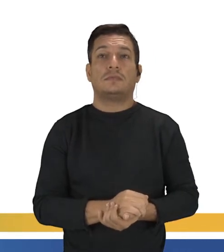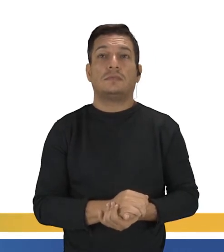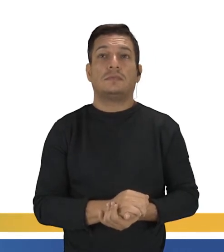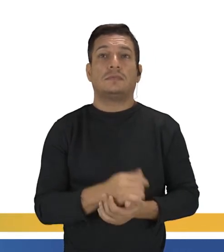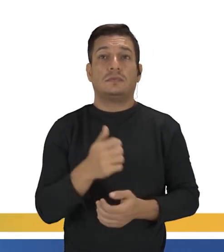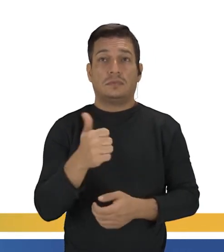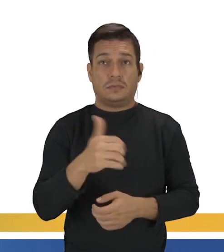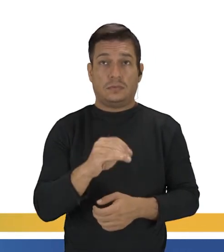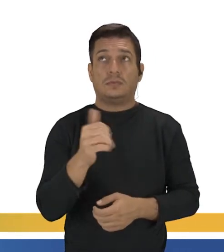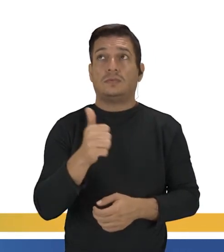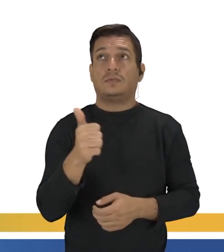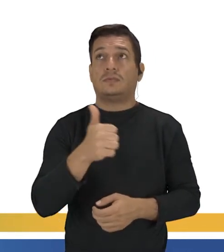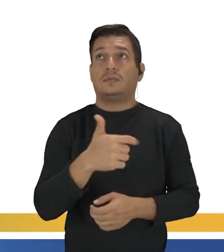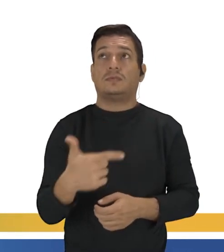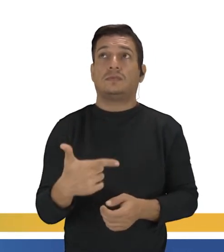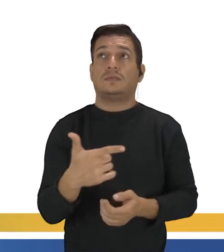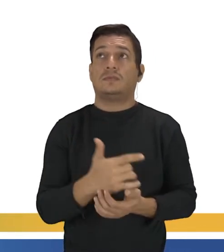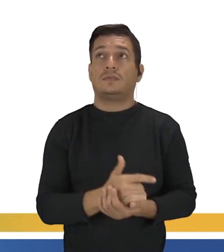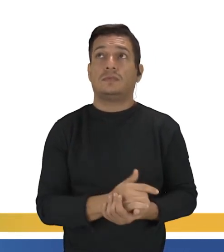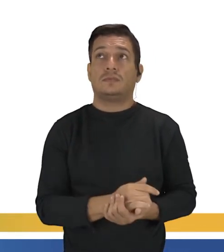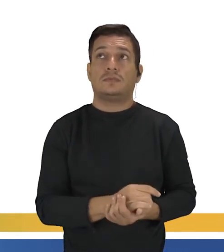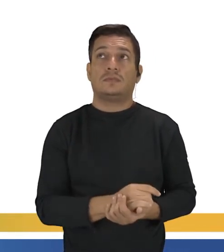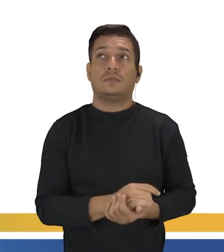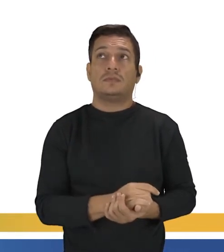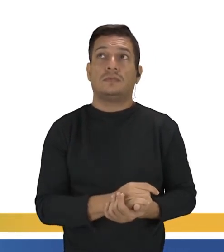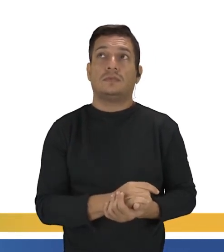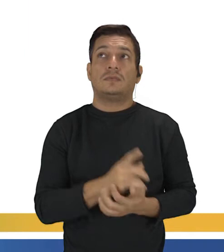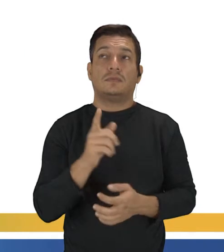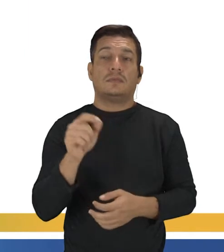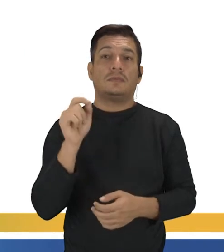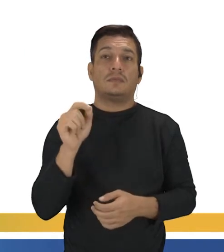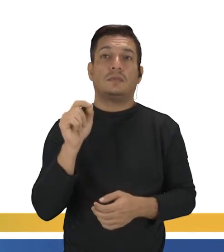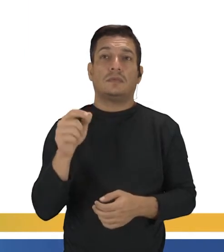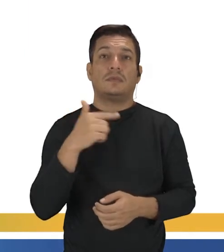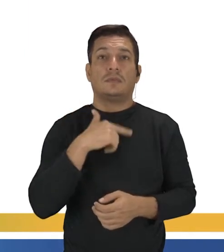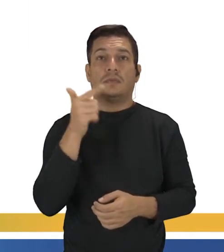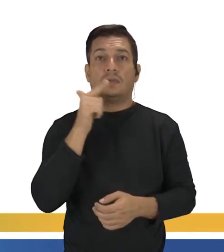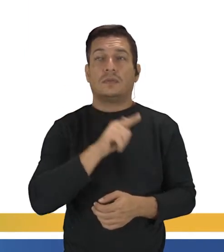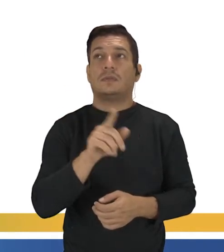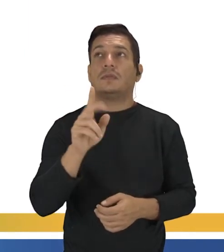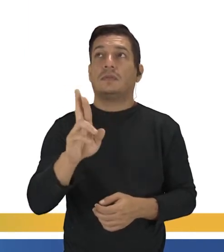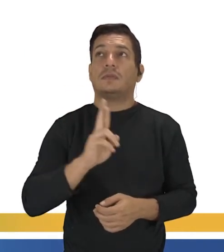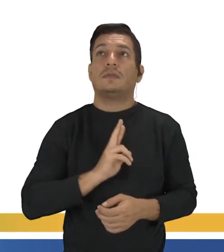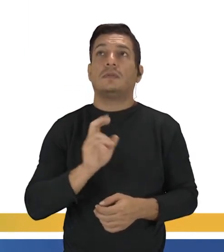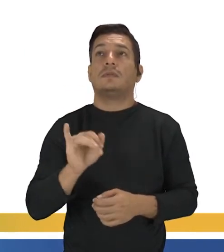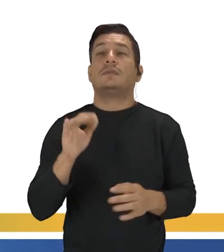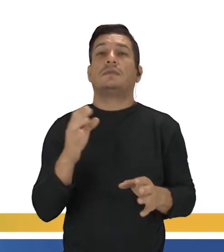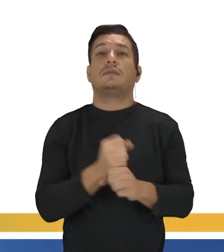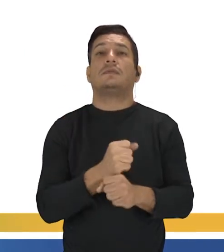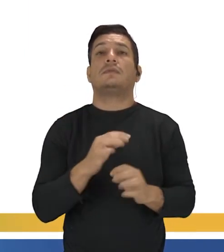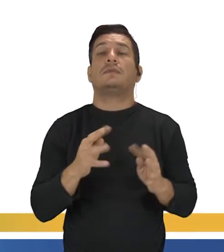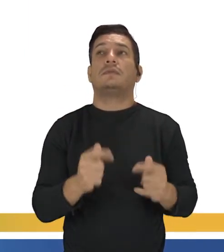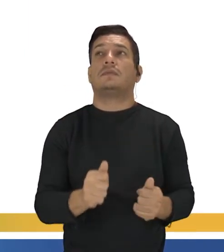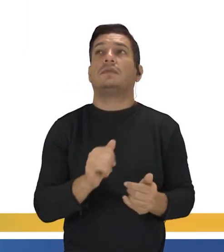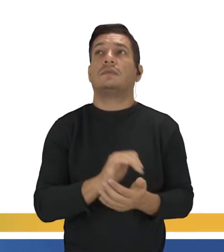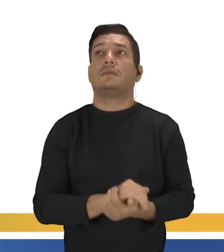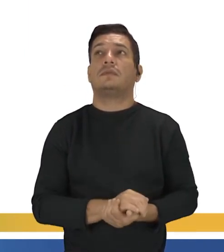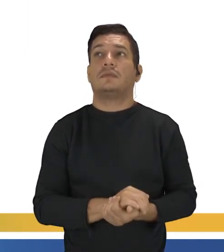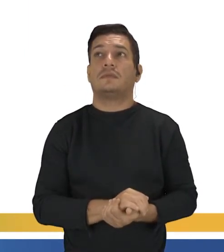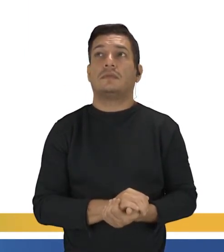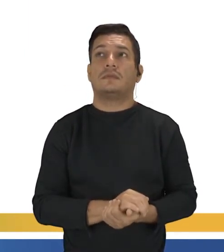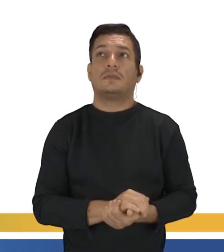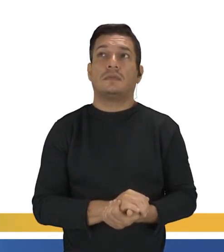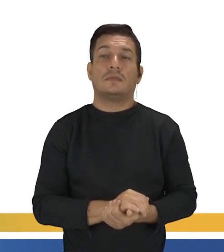que aqui no C eu tenho 10, 11 e 12. Então, você consegue me dizer, se eu juntar tudo, quantos termos vai